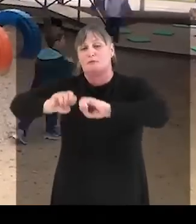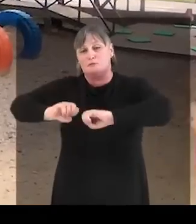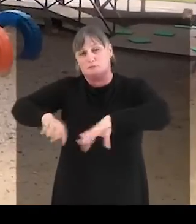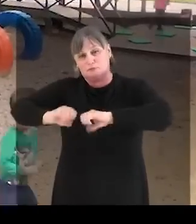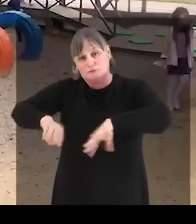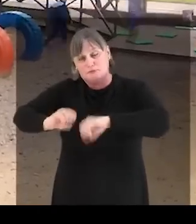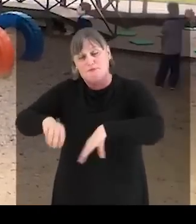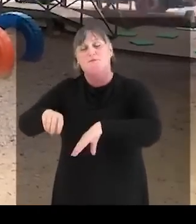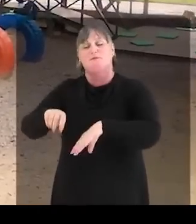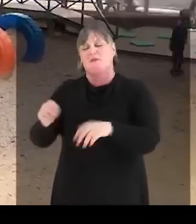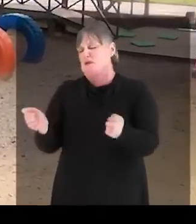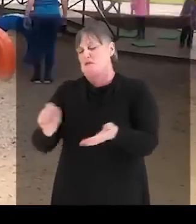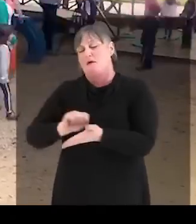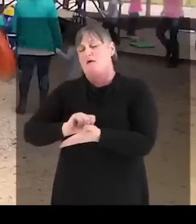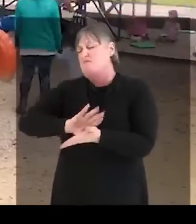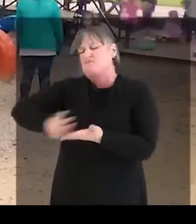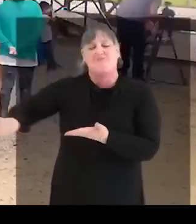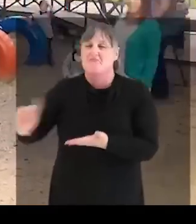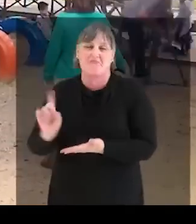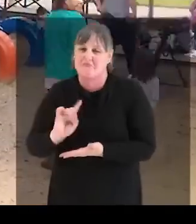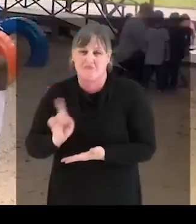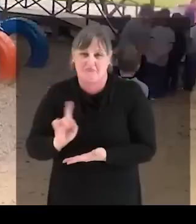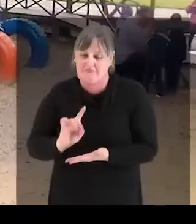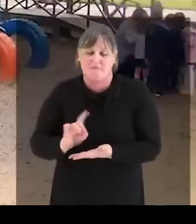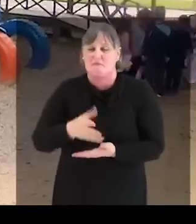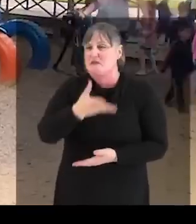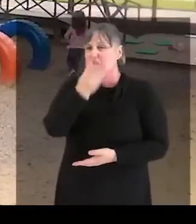programa que se apaga, não é um programa